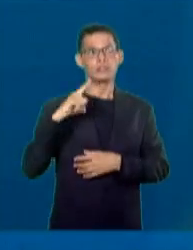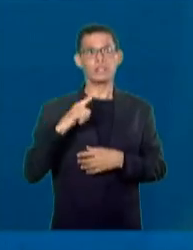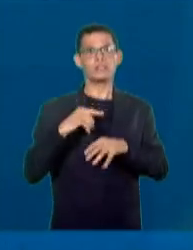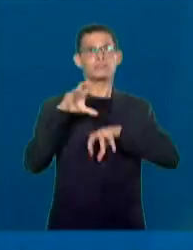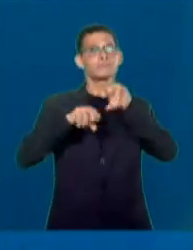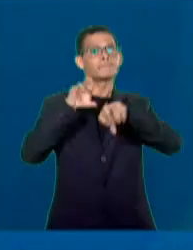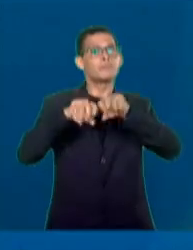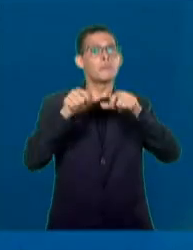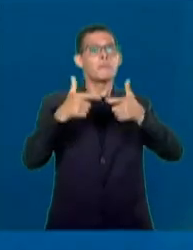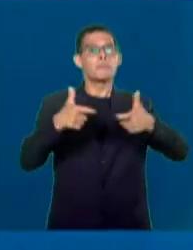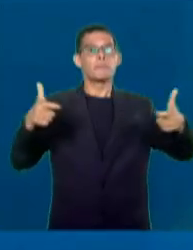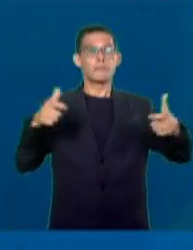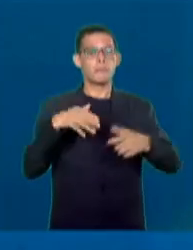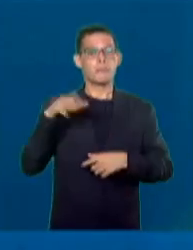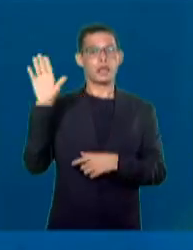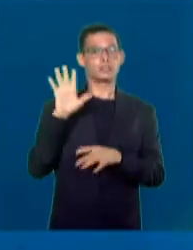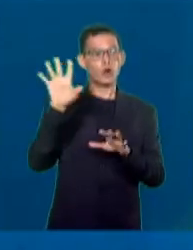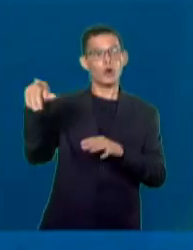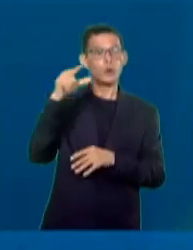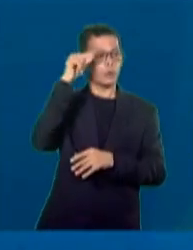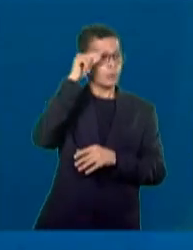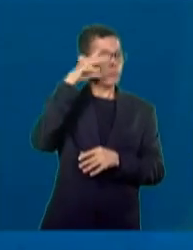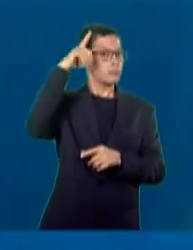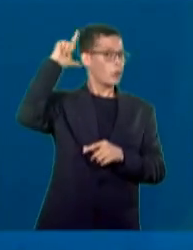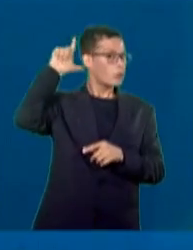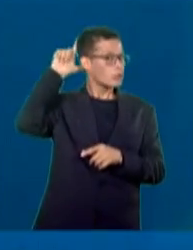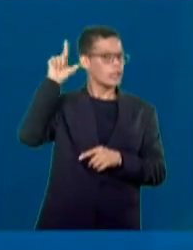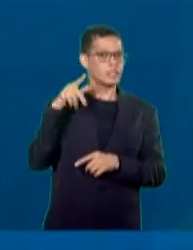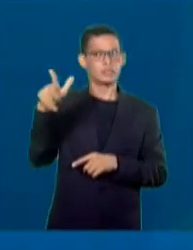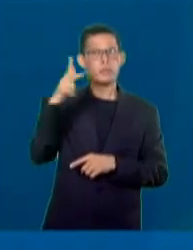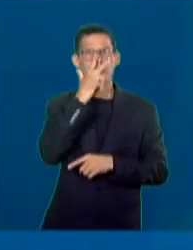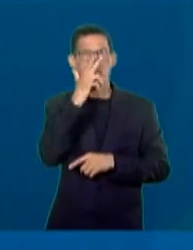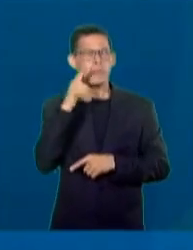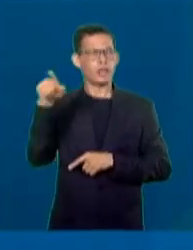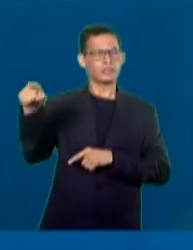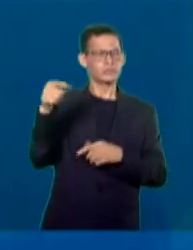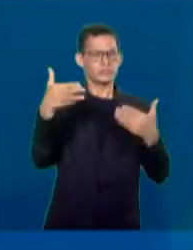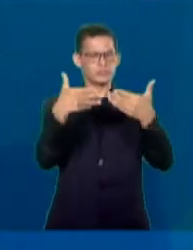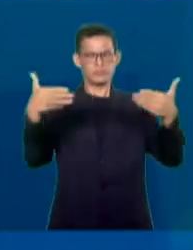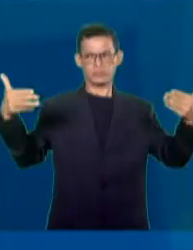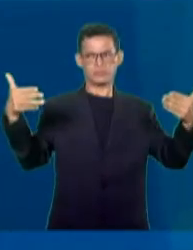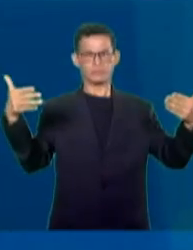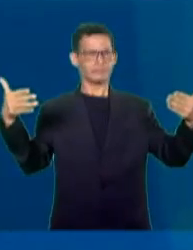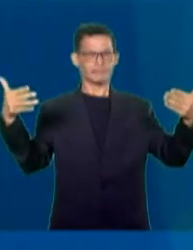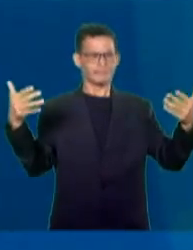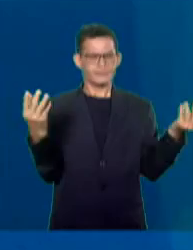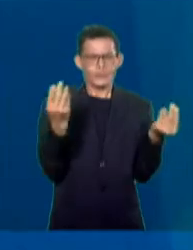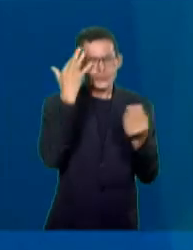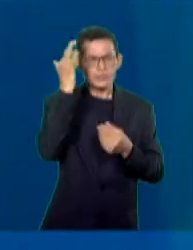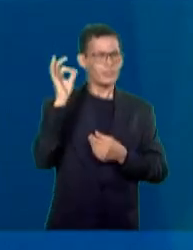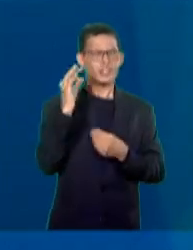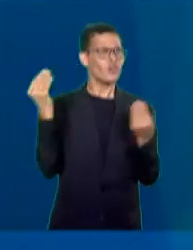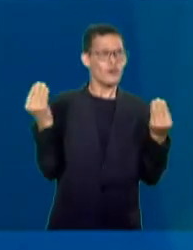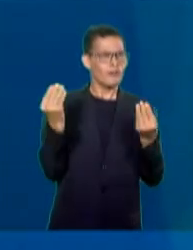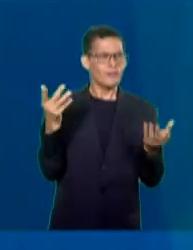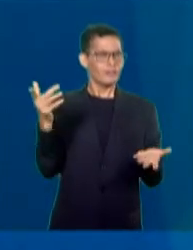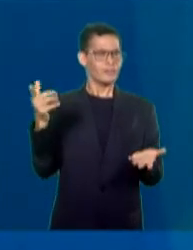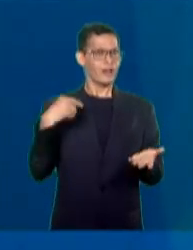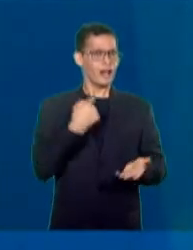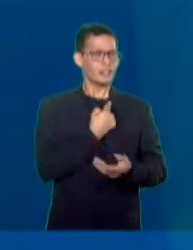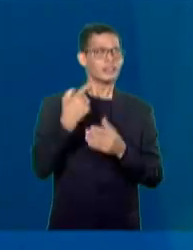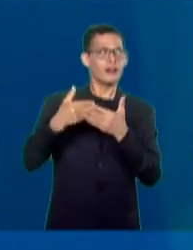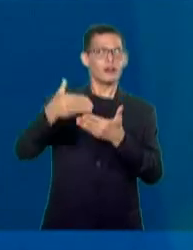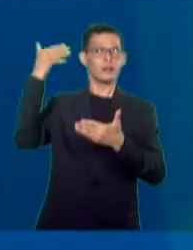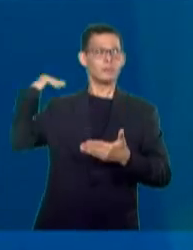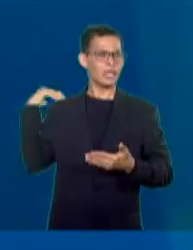né quem entende economia é ele Paulo parece que a curva de láfen estava no retrovisor nós tínhamos passado por ela porque no passado